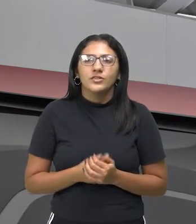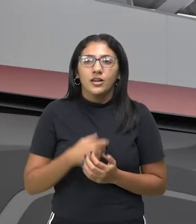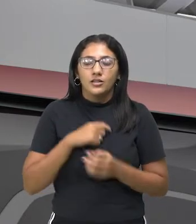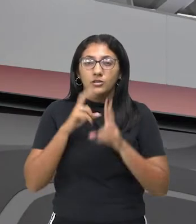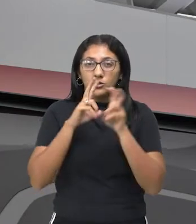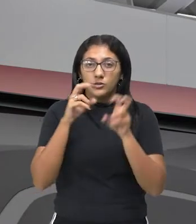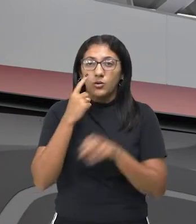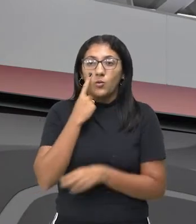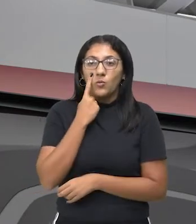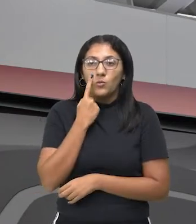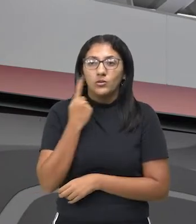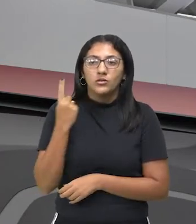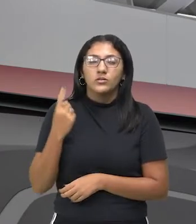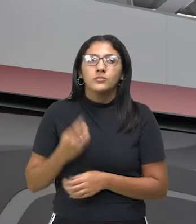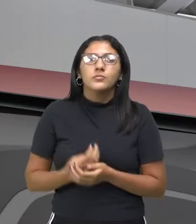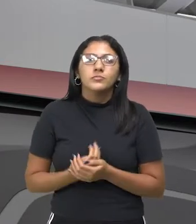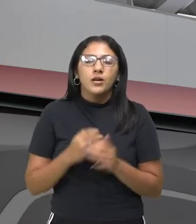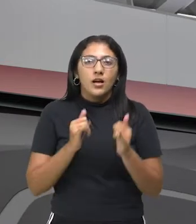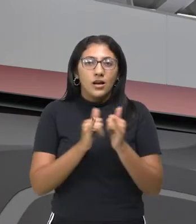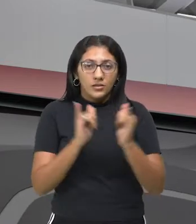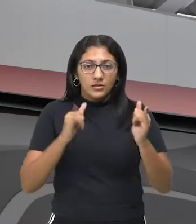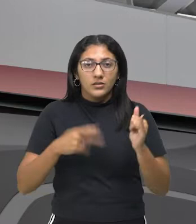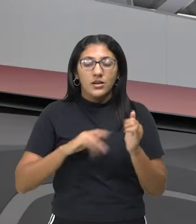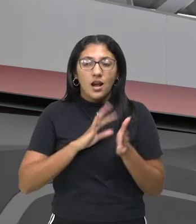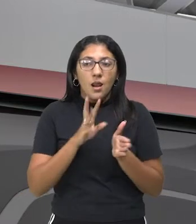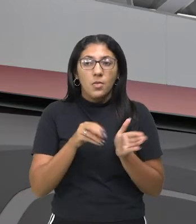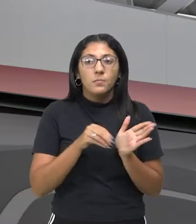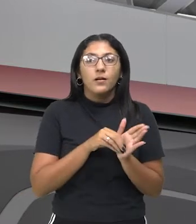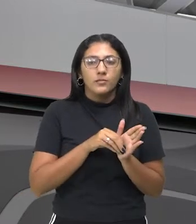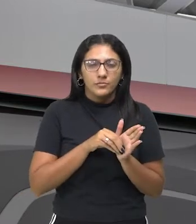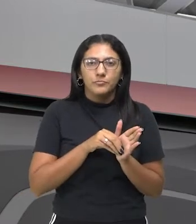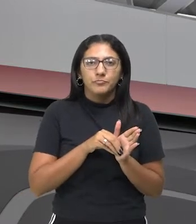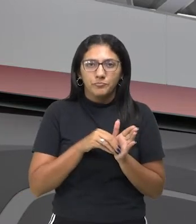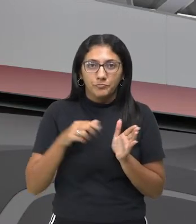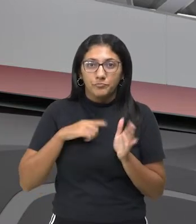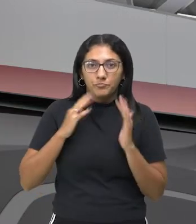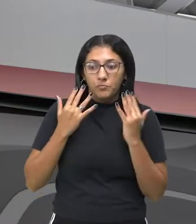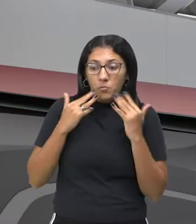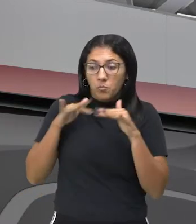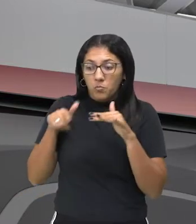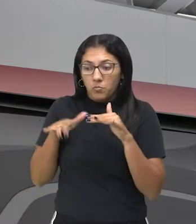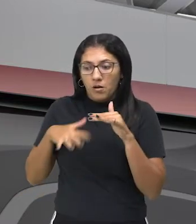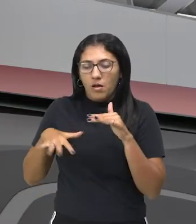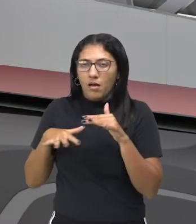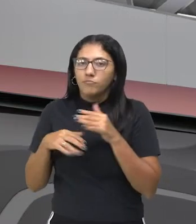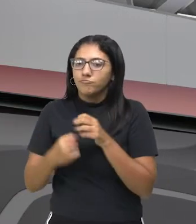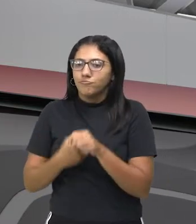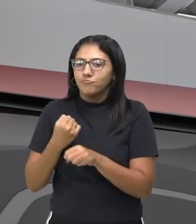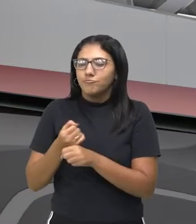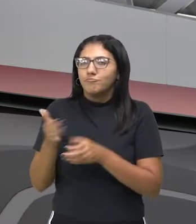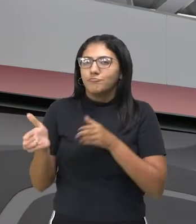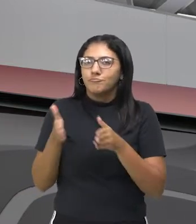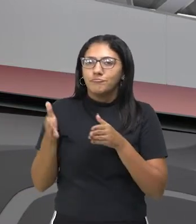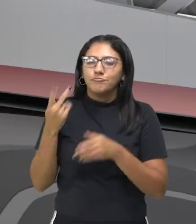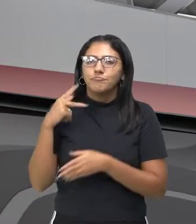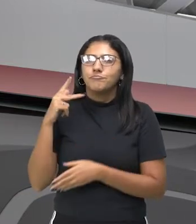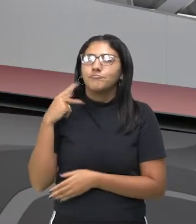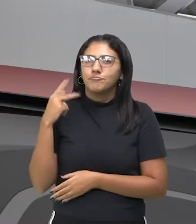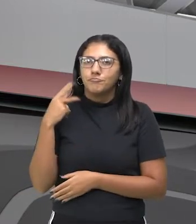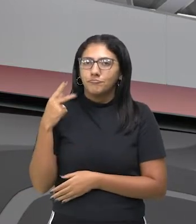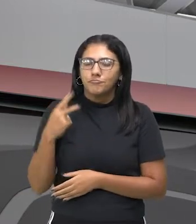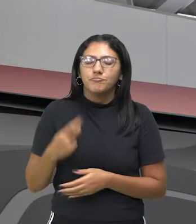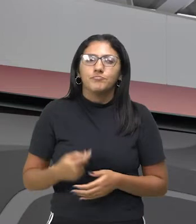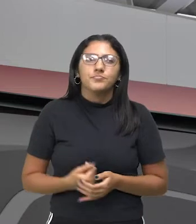tema da notícia: hidrelétricas na Amazônia voltam aos holofotes em ano eleitoral, que é justamente essa notícia que eu